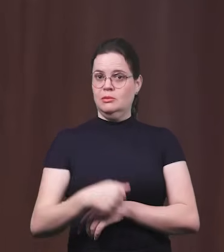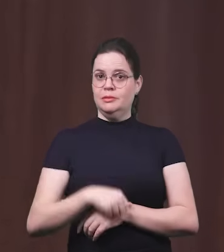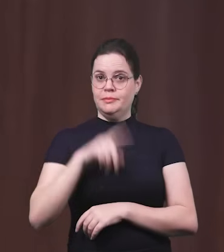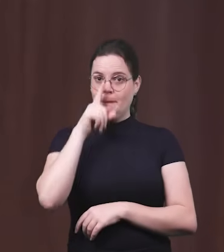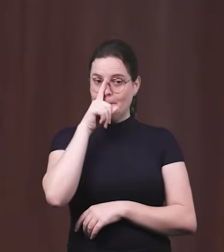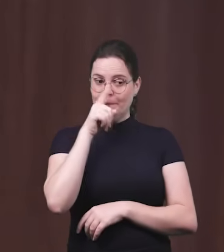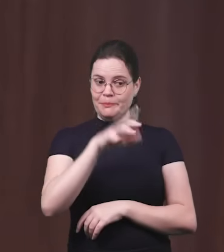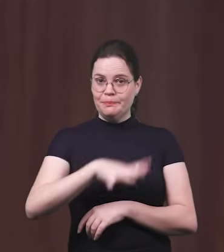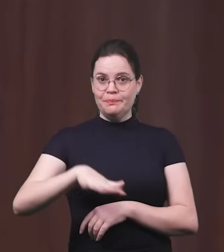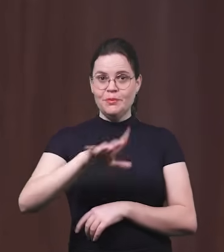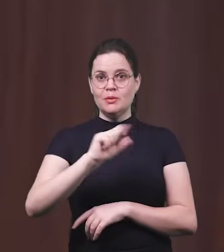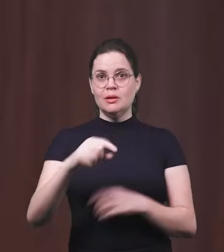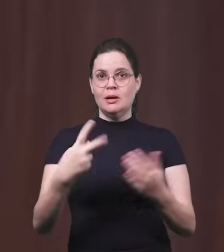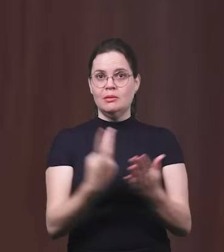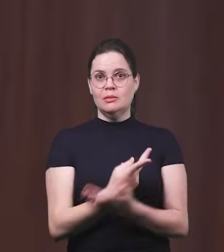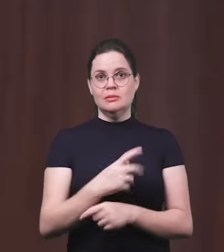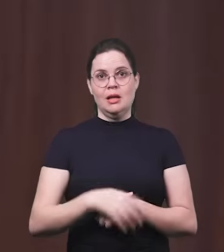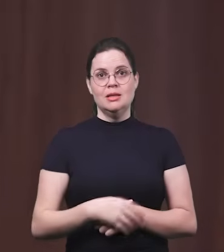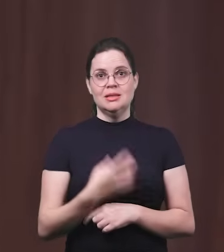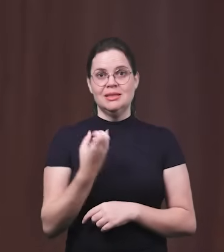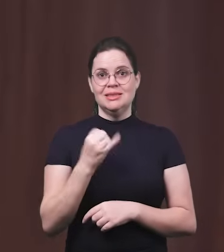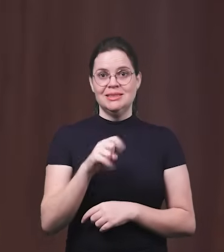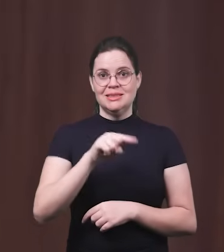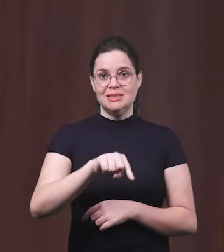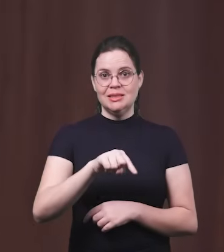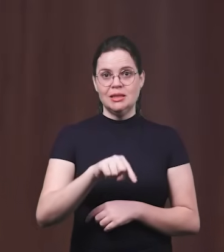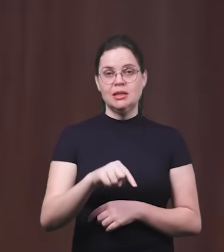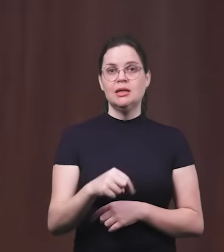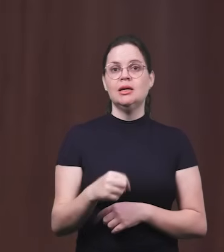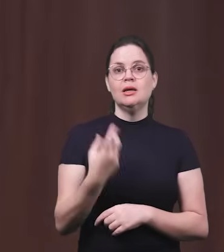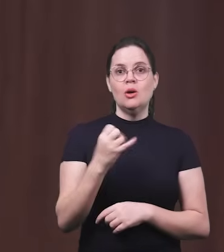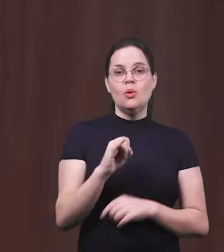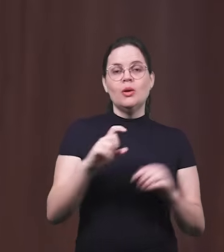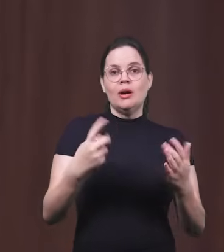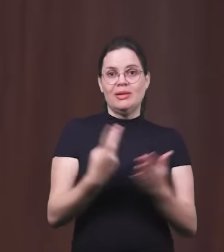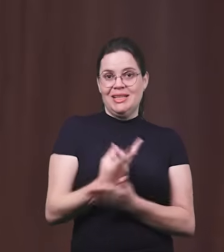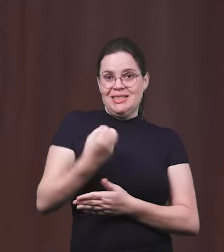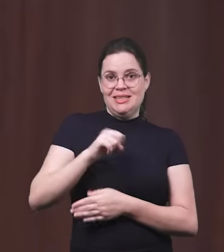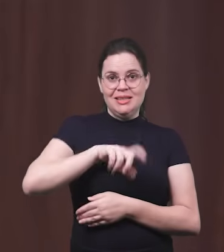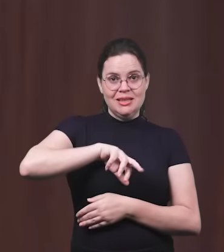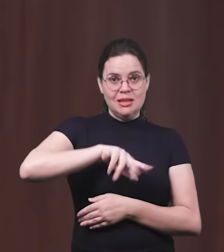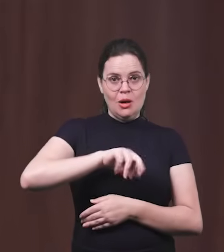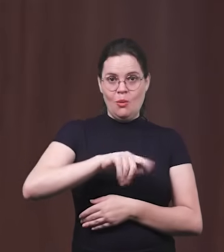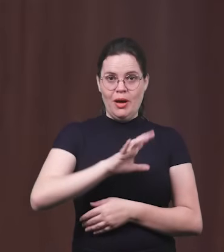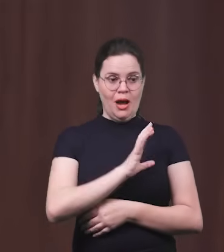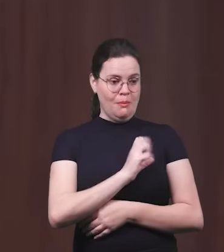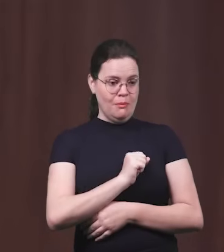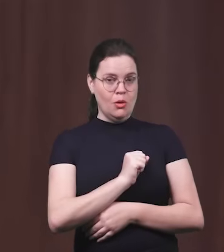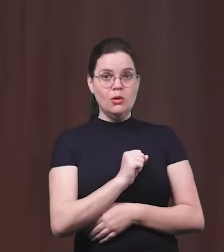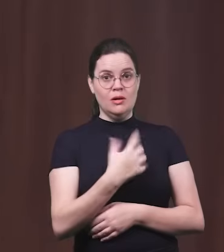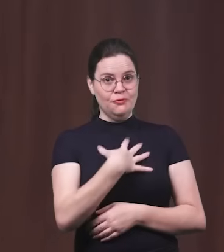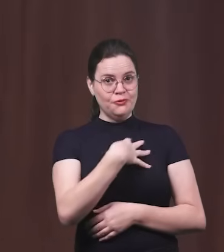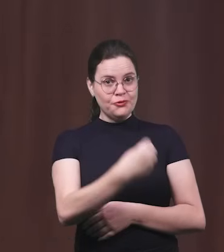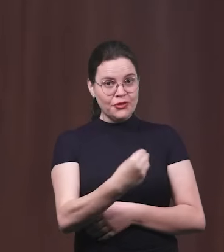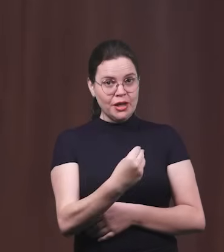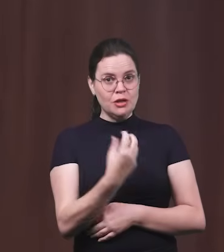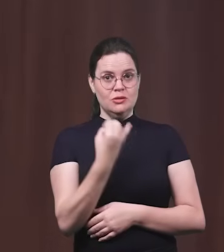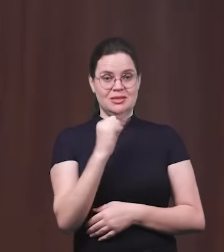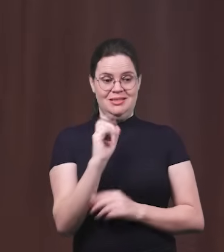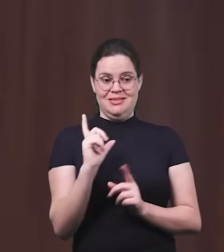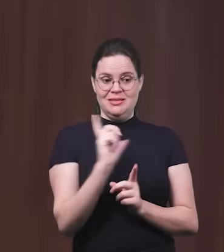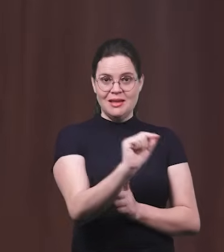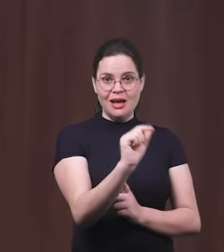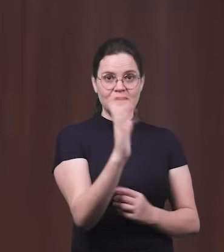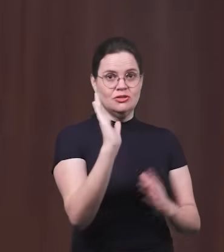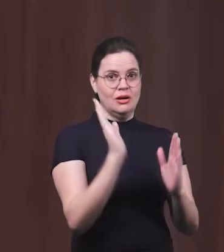de quando um lar não é um ninho é que o passo que vai, os pássaros, os filhotes, quando voam, podem não querer voltar. Então, acho que a gente podíamos